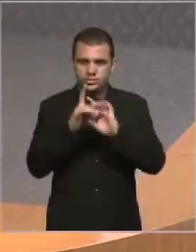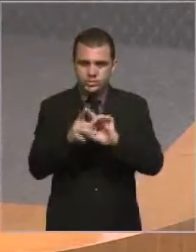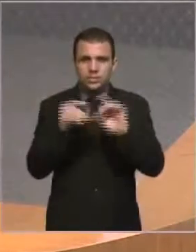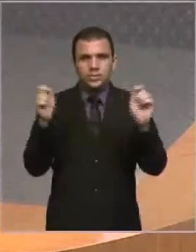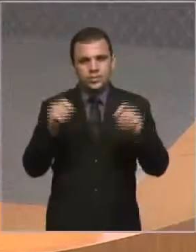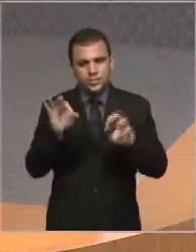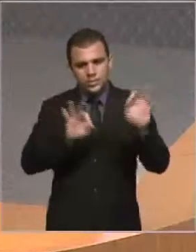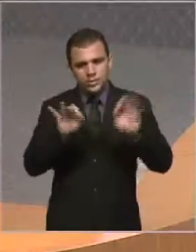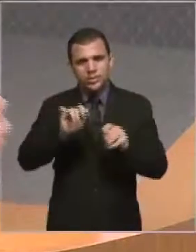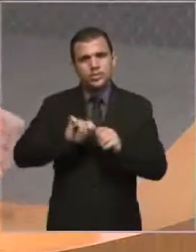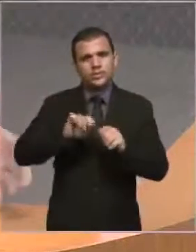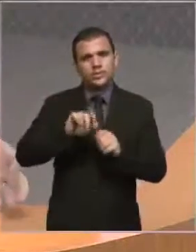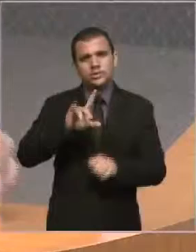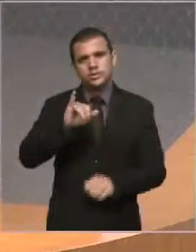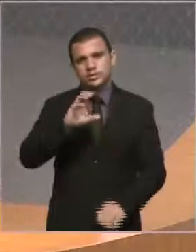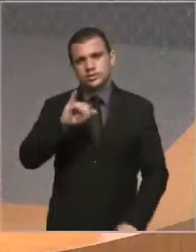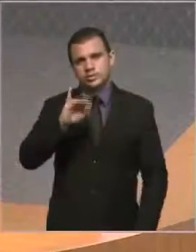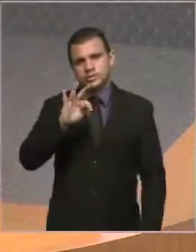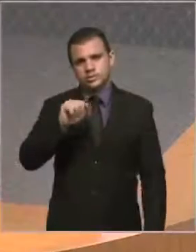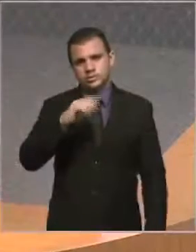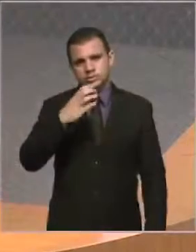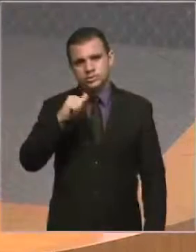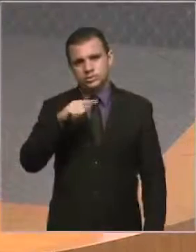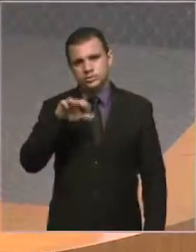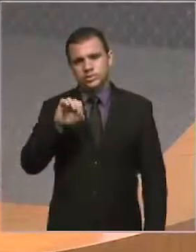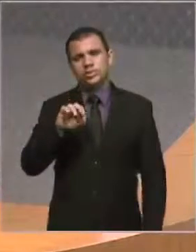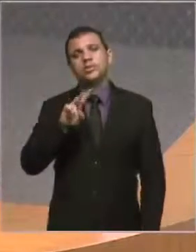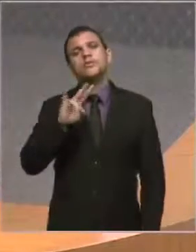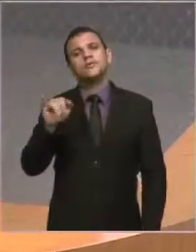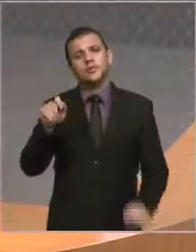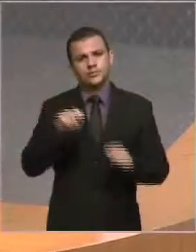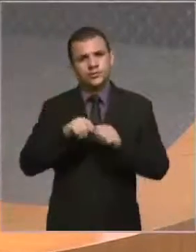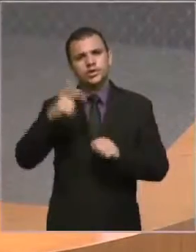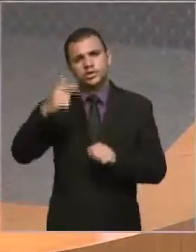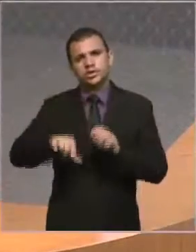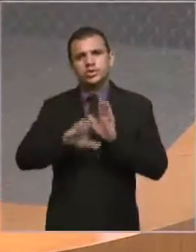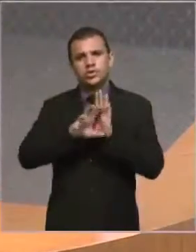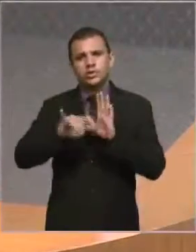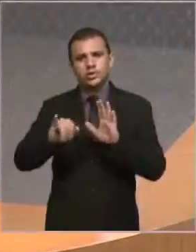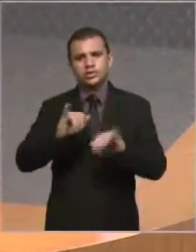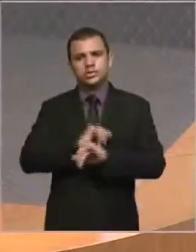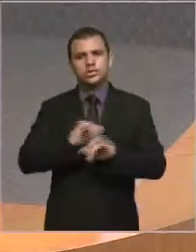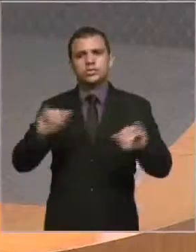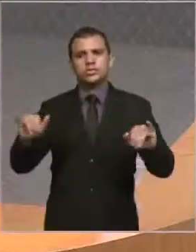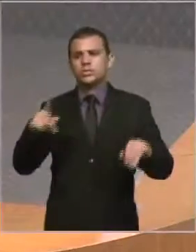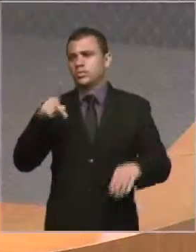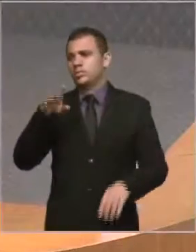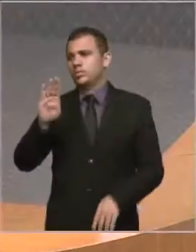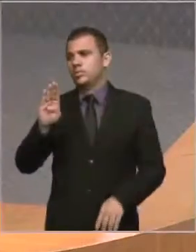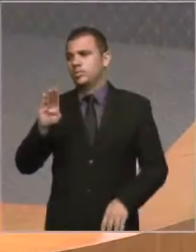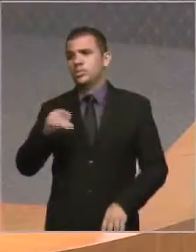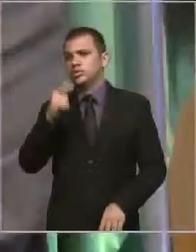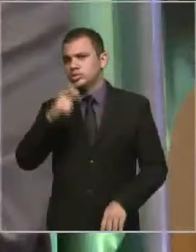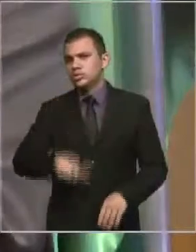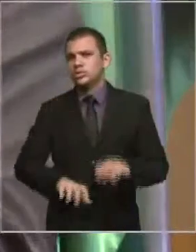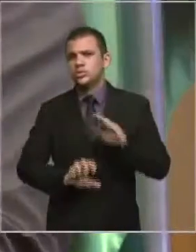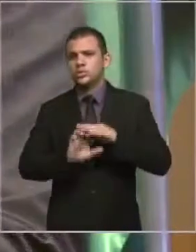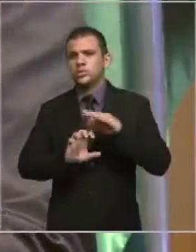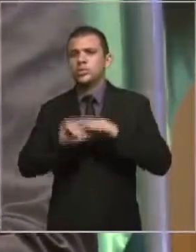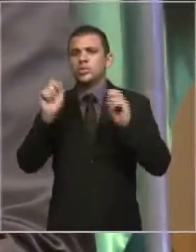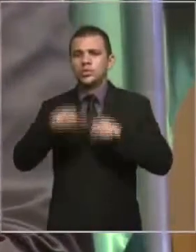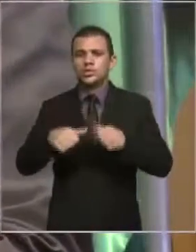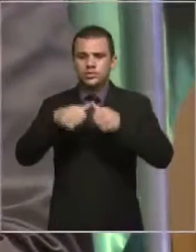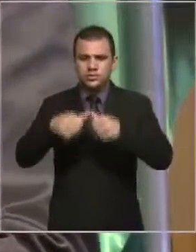ela fará um chamamento público, ou seja, mais uma empresa se instalará no município de Timon de